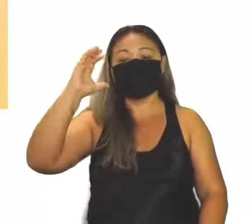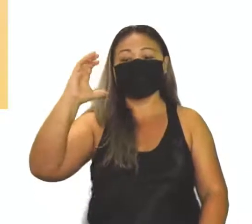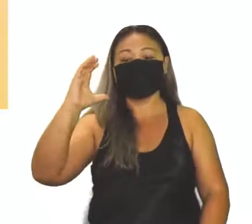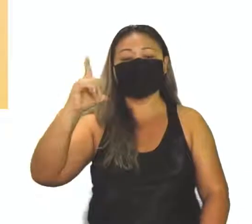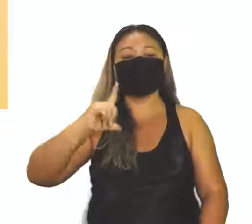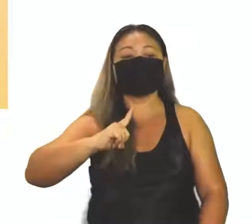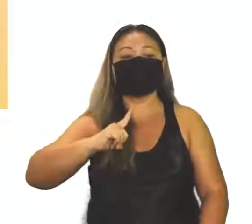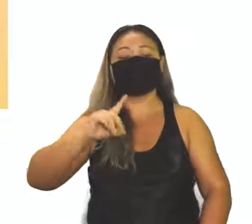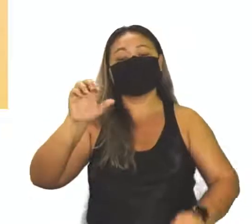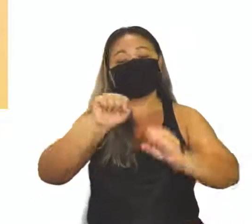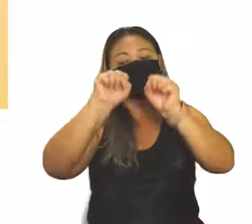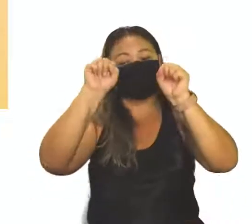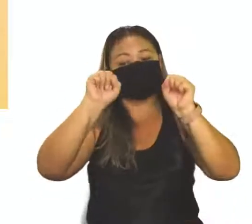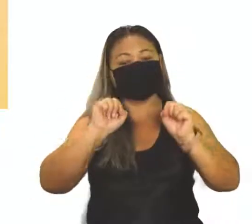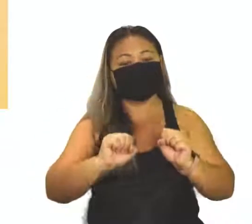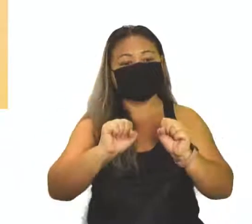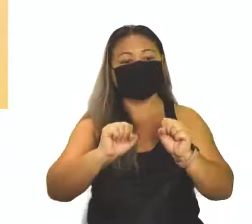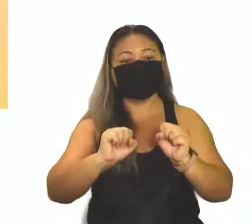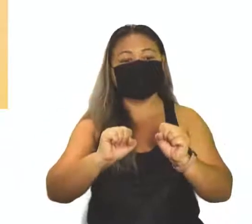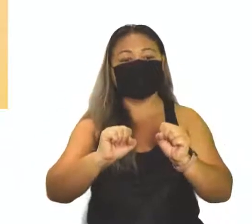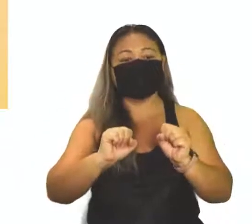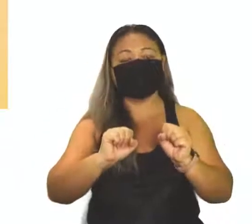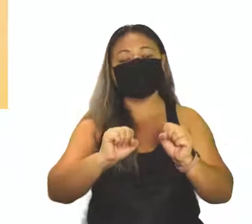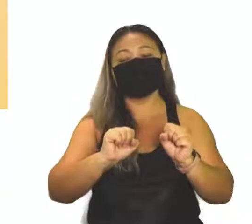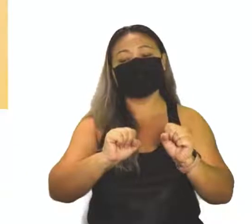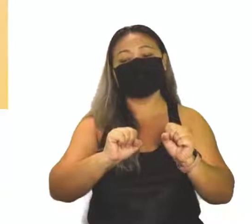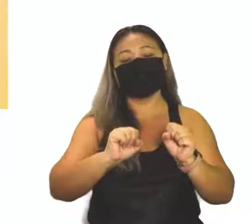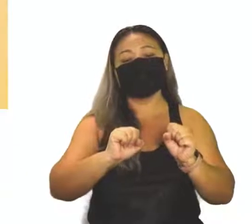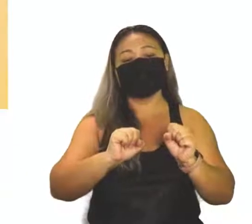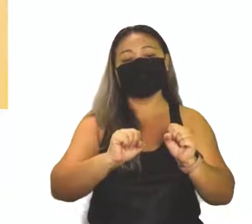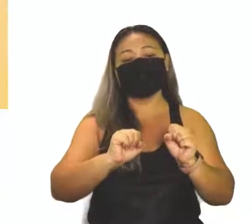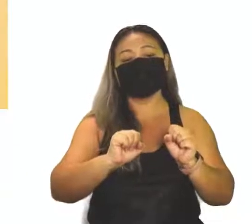científico temos sistematização,